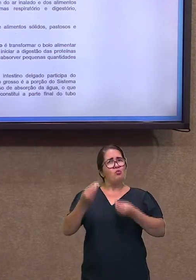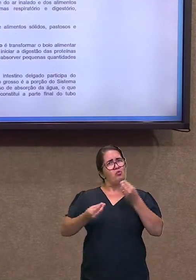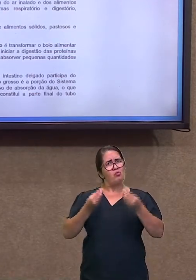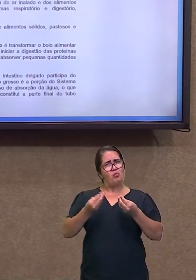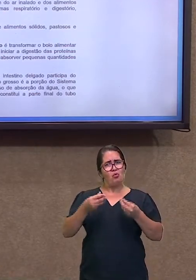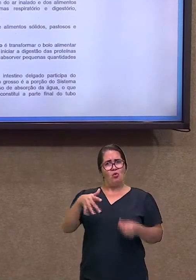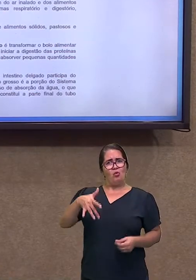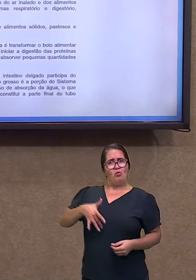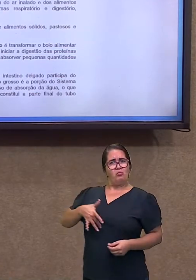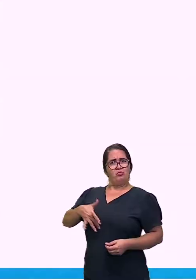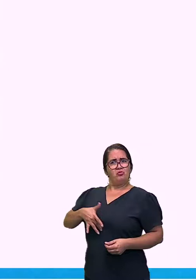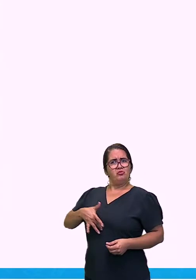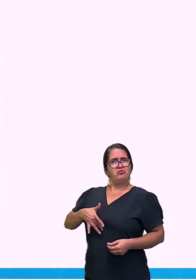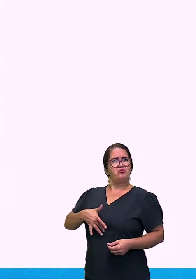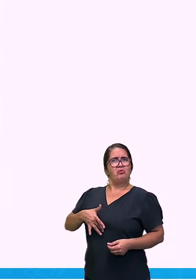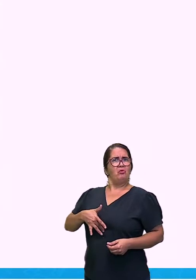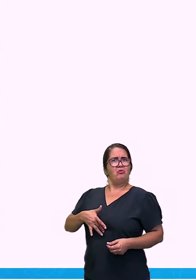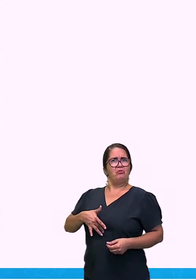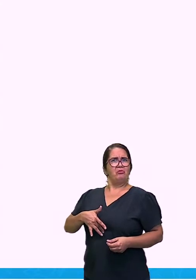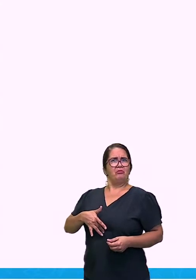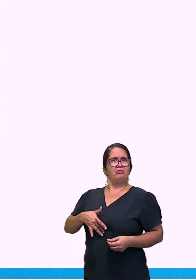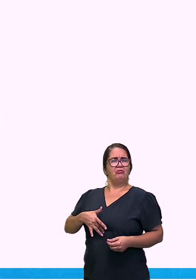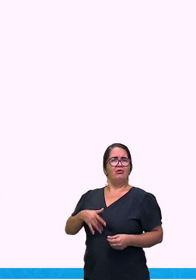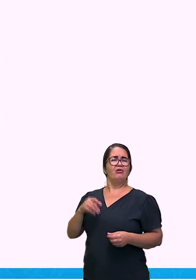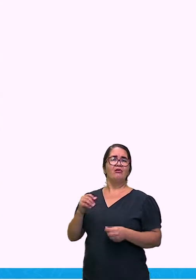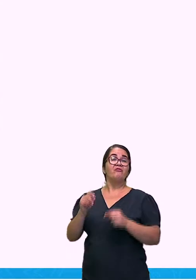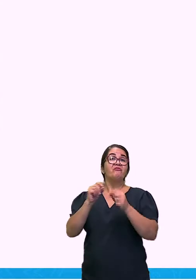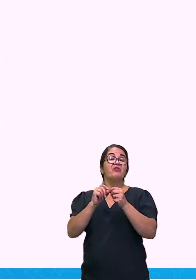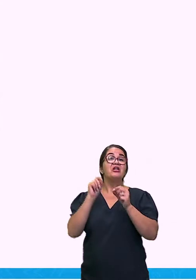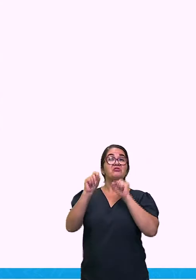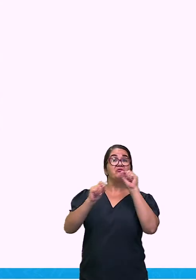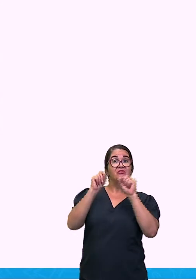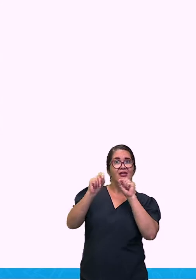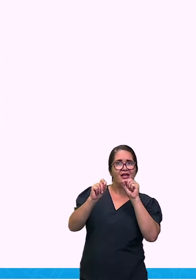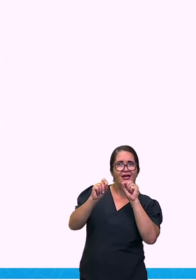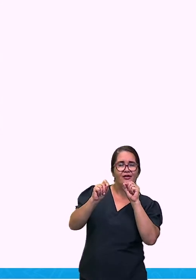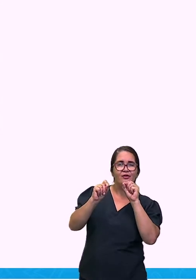É transformar